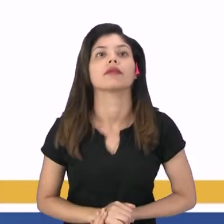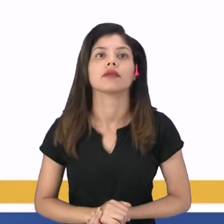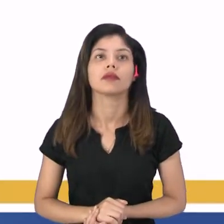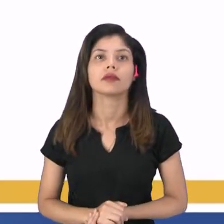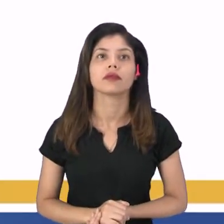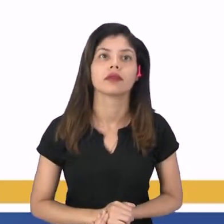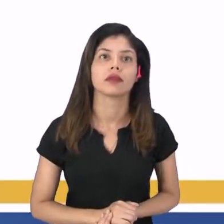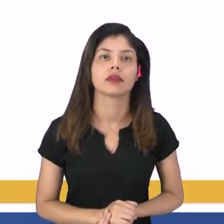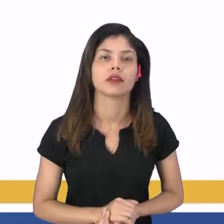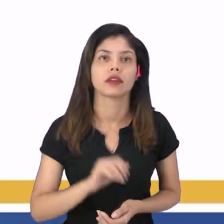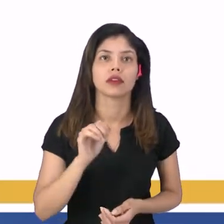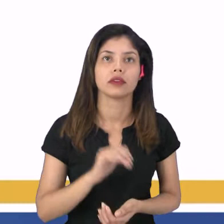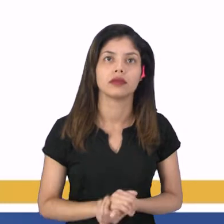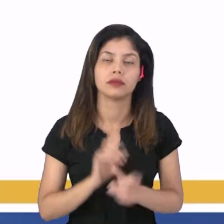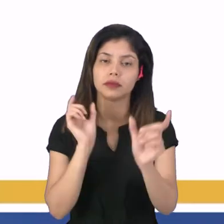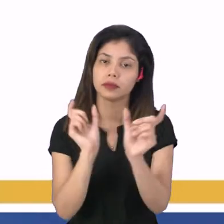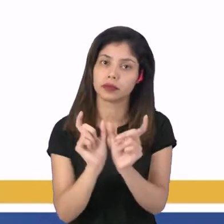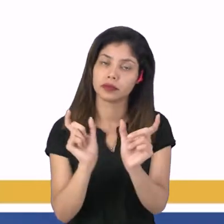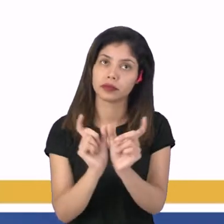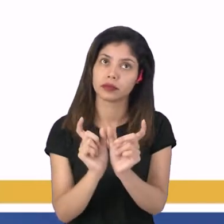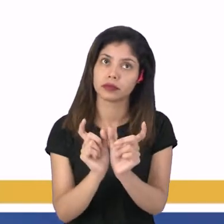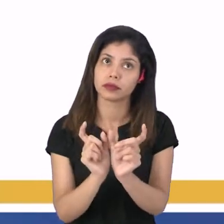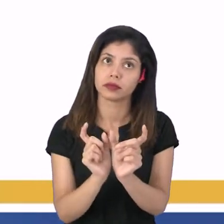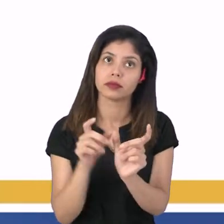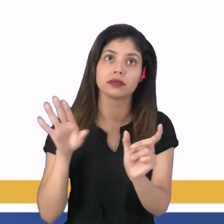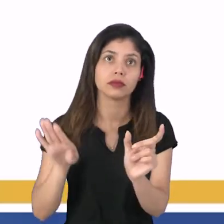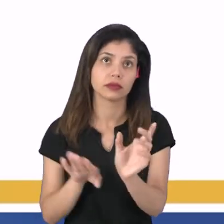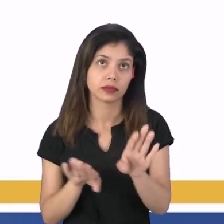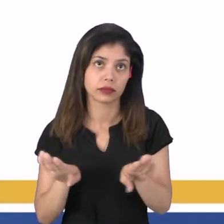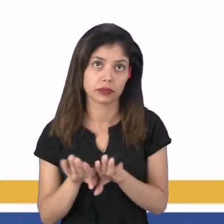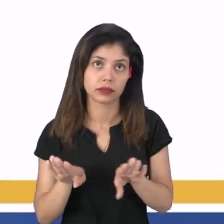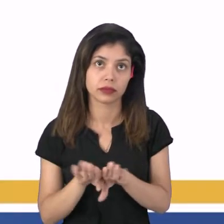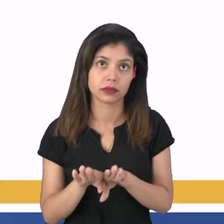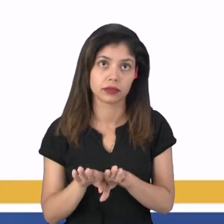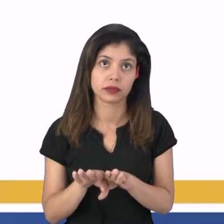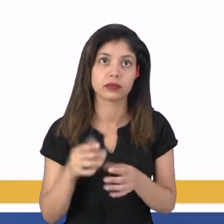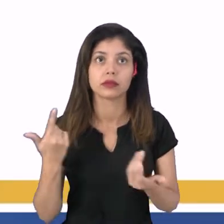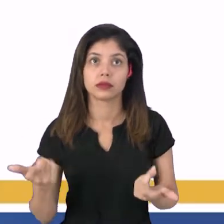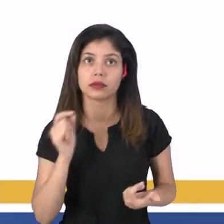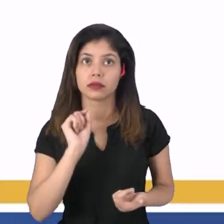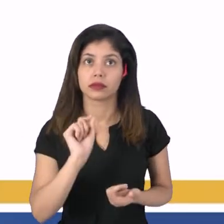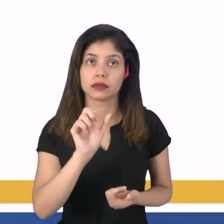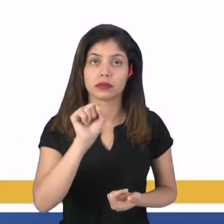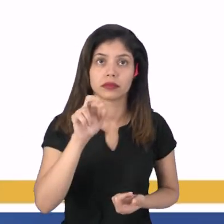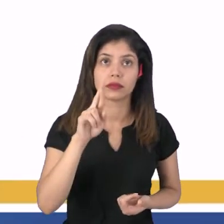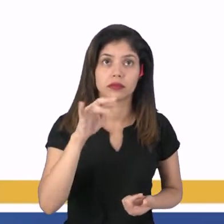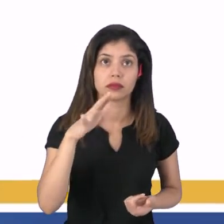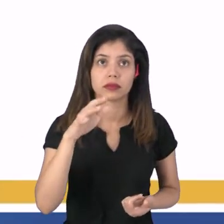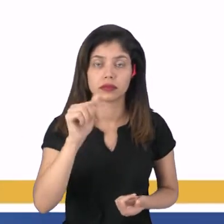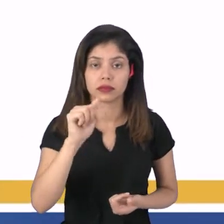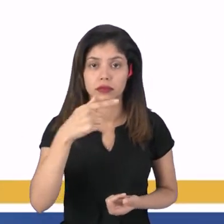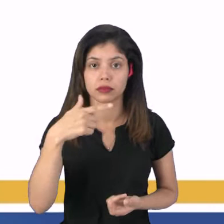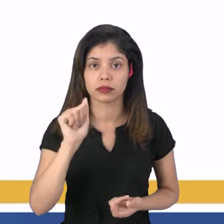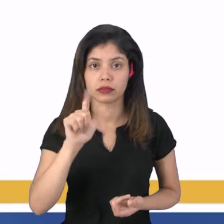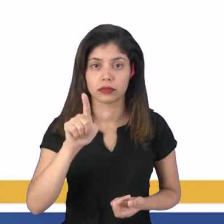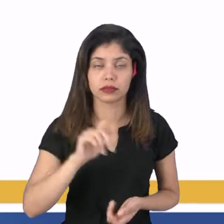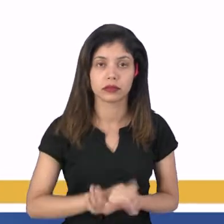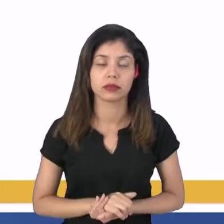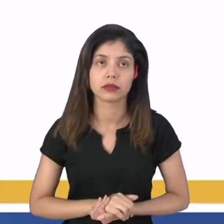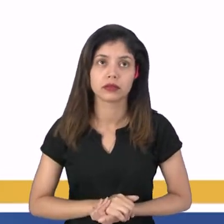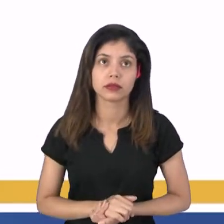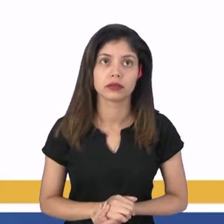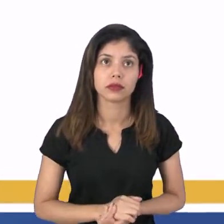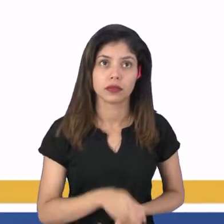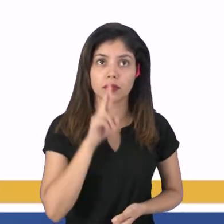incapaz. Depois dessa derivação, a gente tem a derivação sufixal, ou também conhecida como